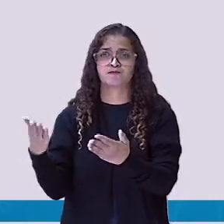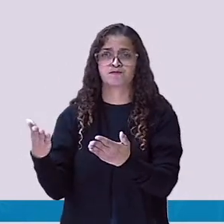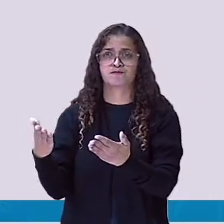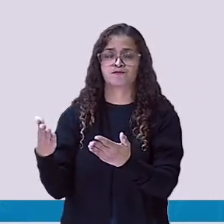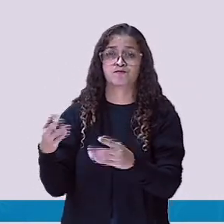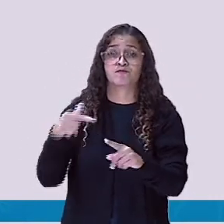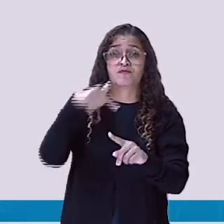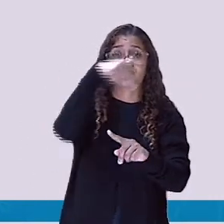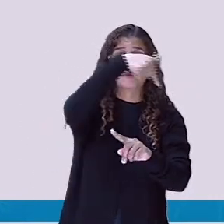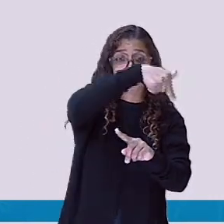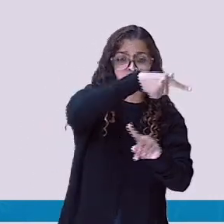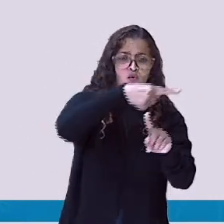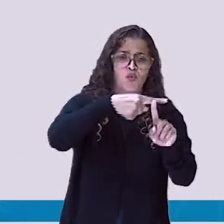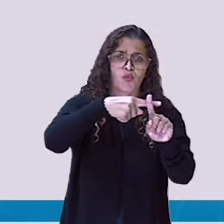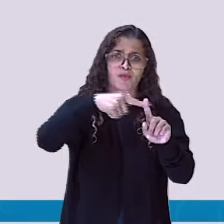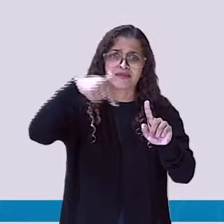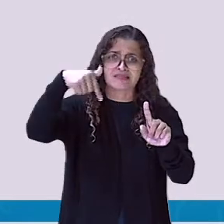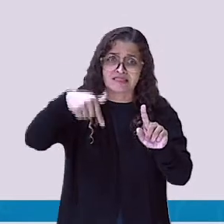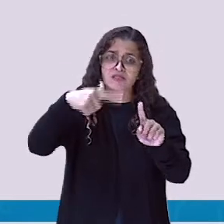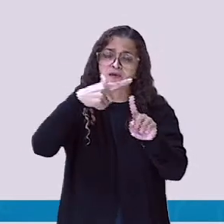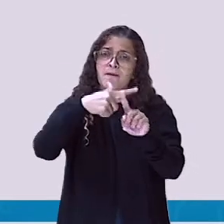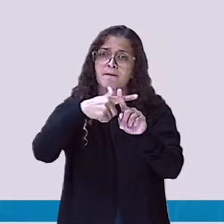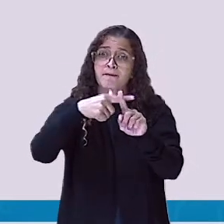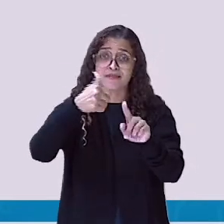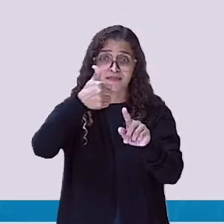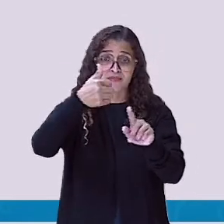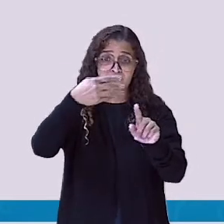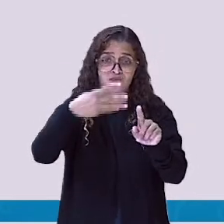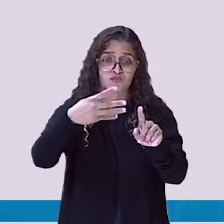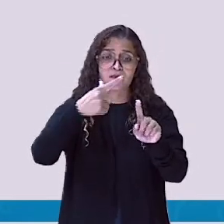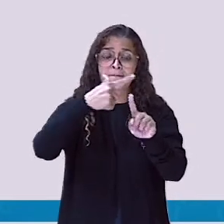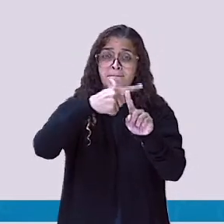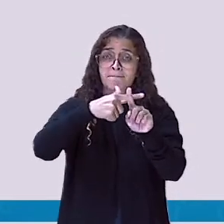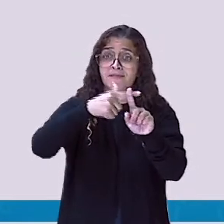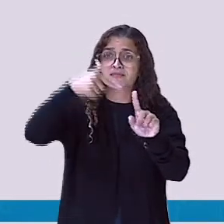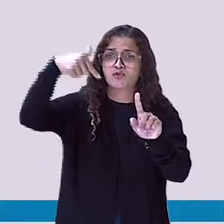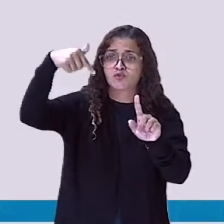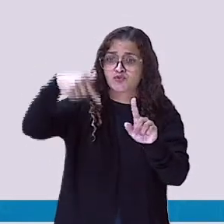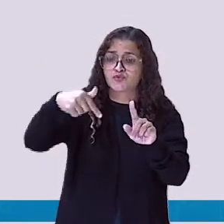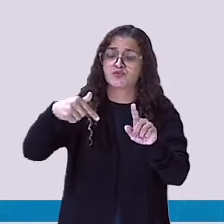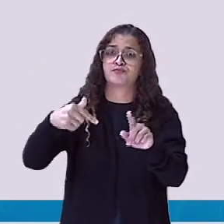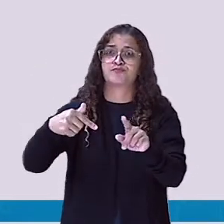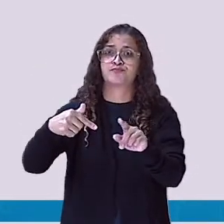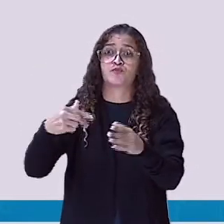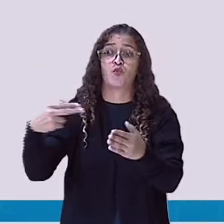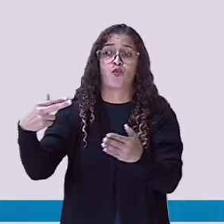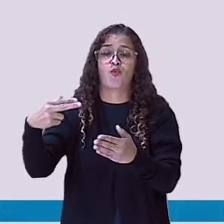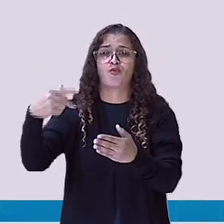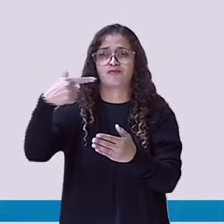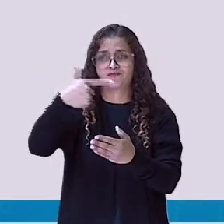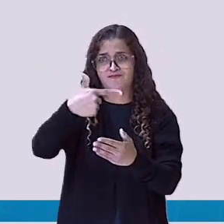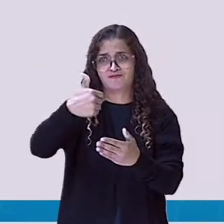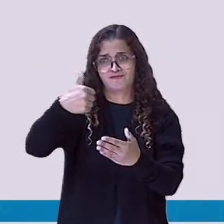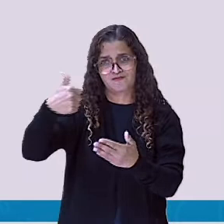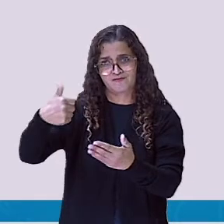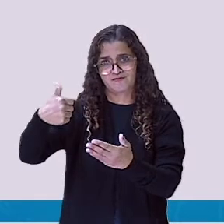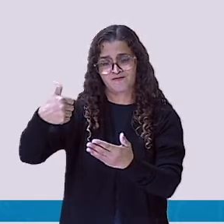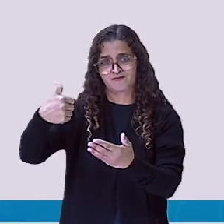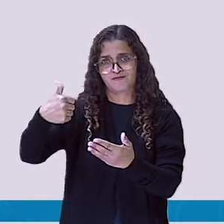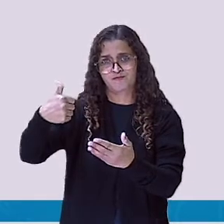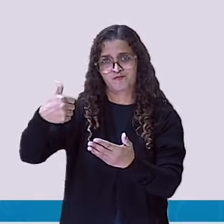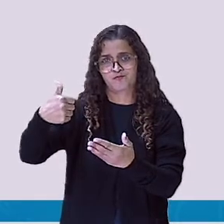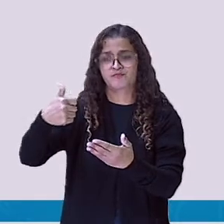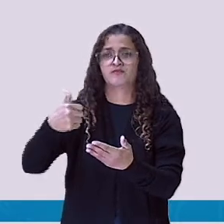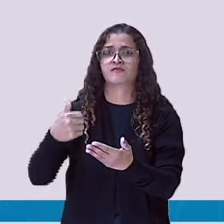7 é 14. 14 mais 7, 21. A resposta aqui é